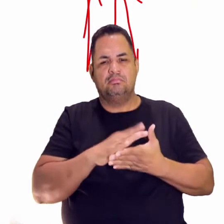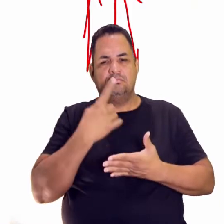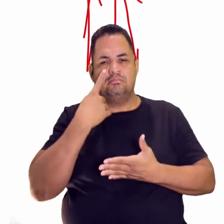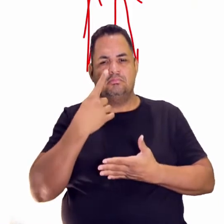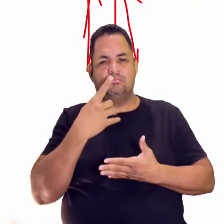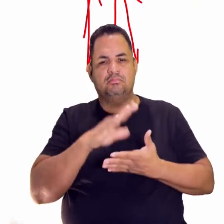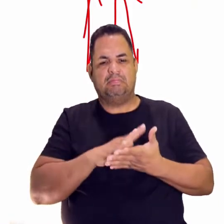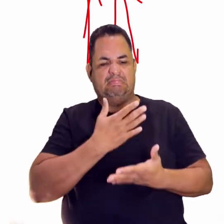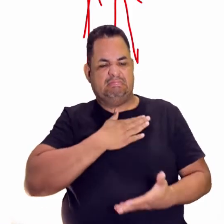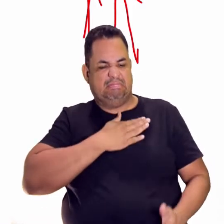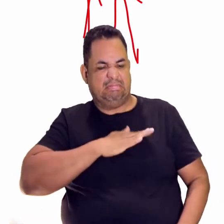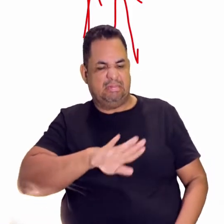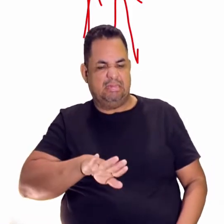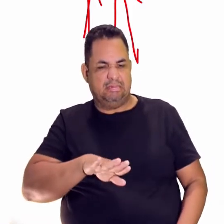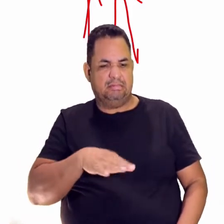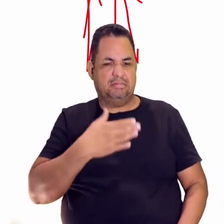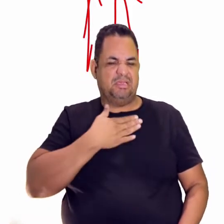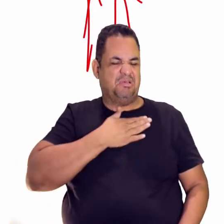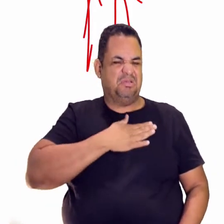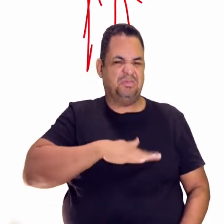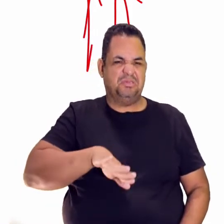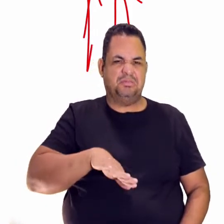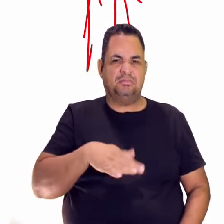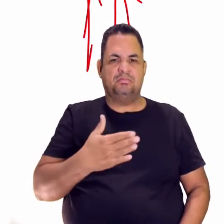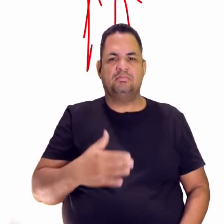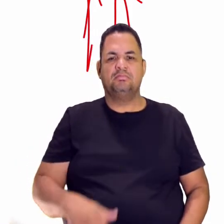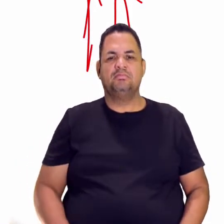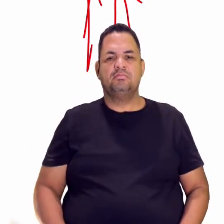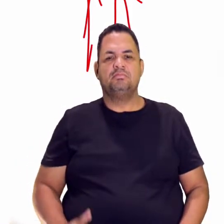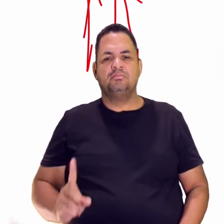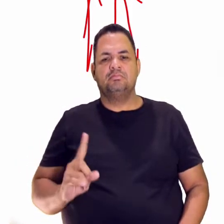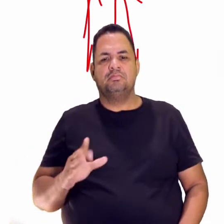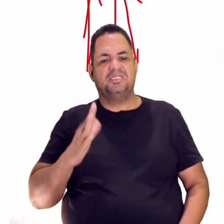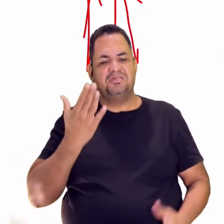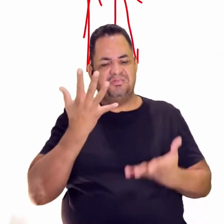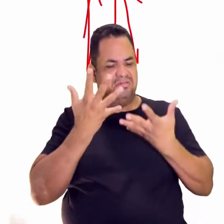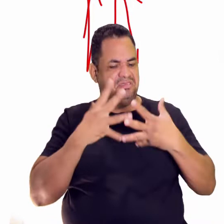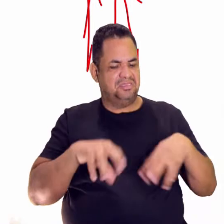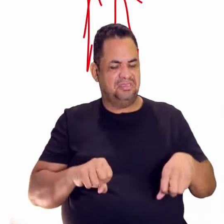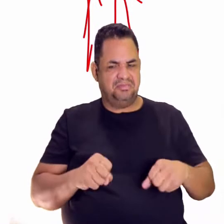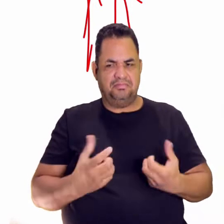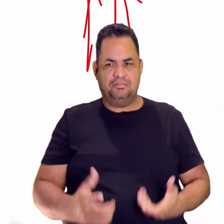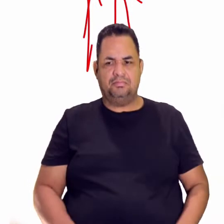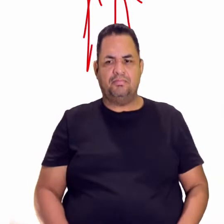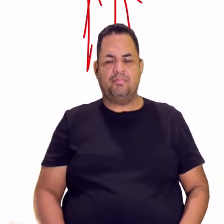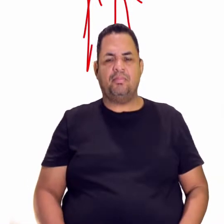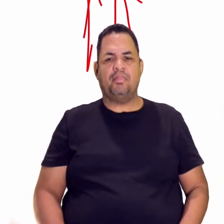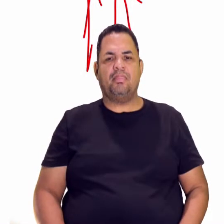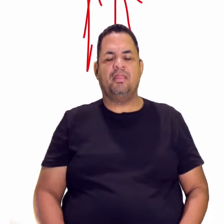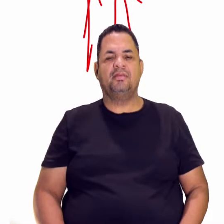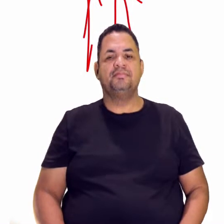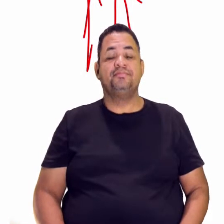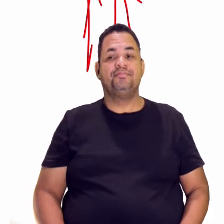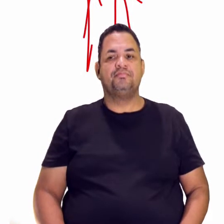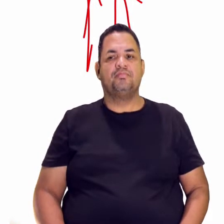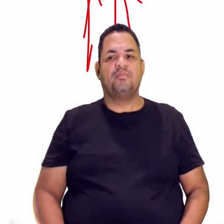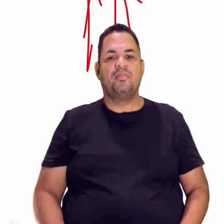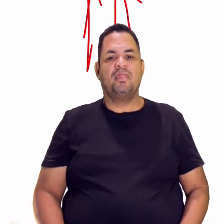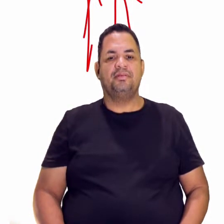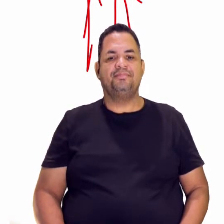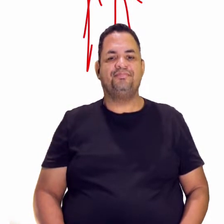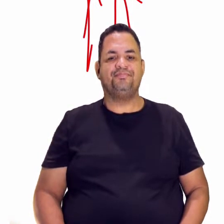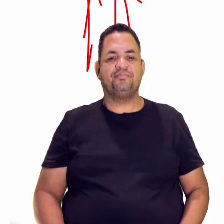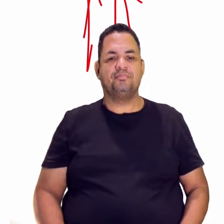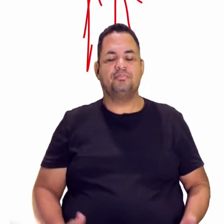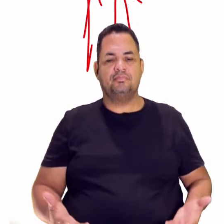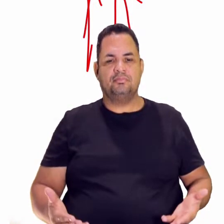ficando aborrecidas com aquilo, não estão gostando, não estão concordando, então ele vai